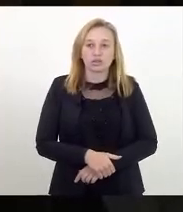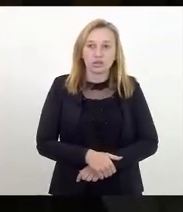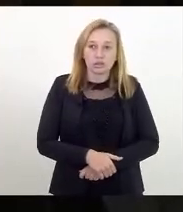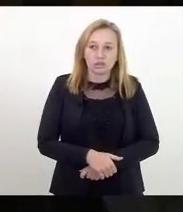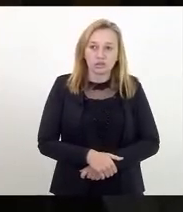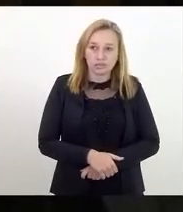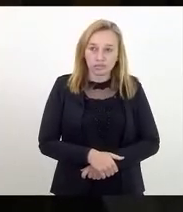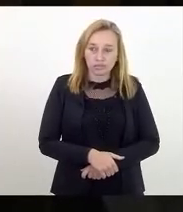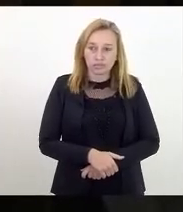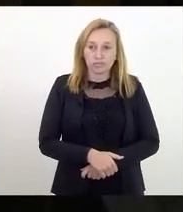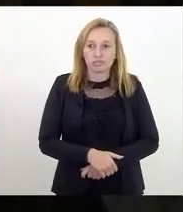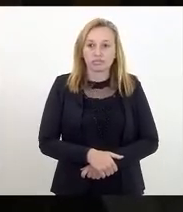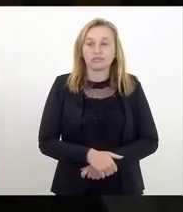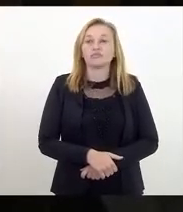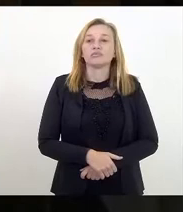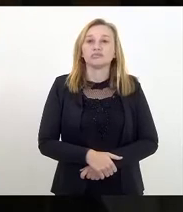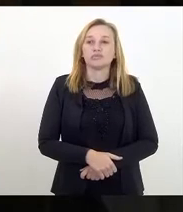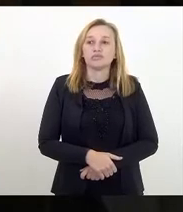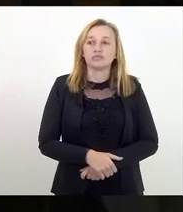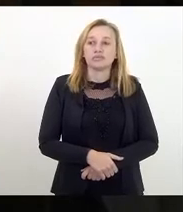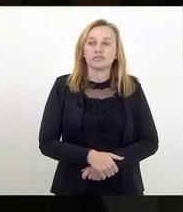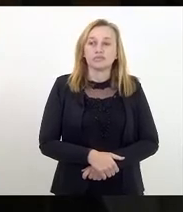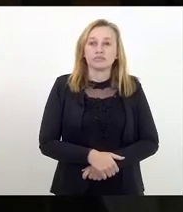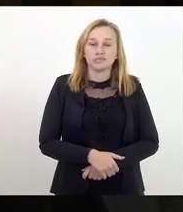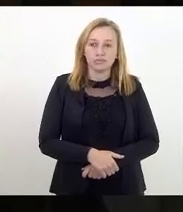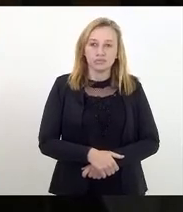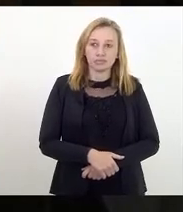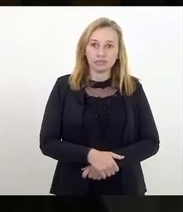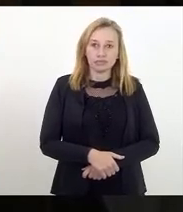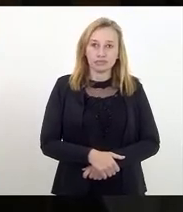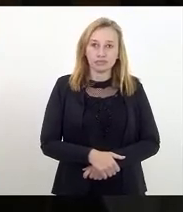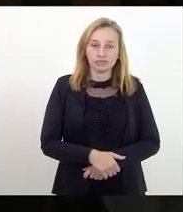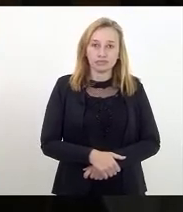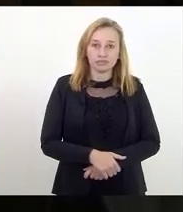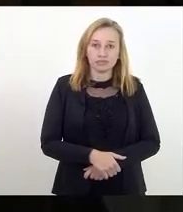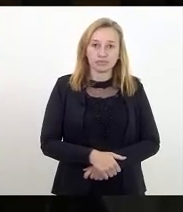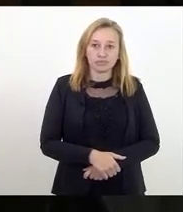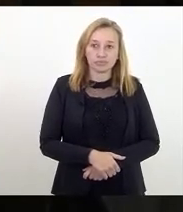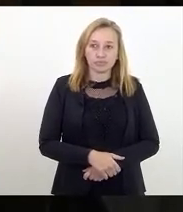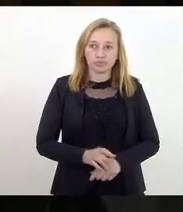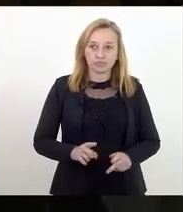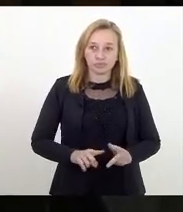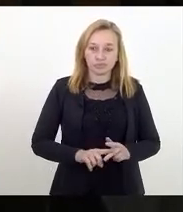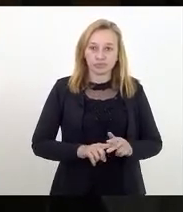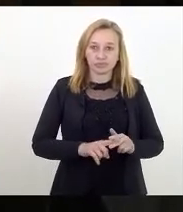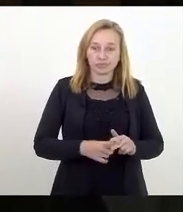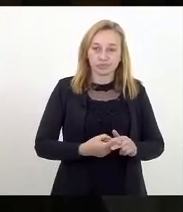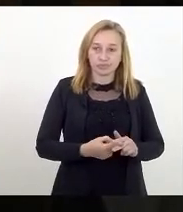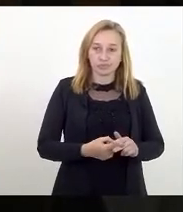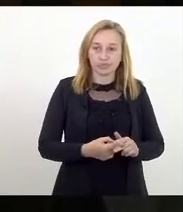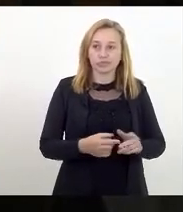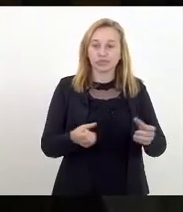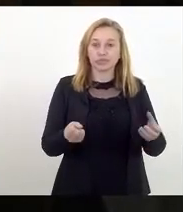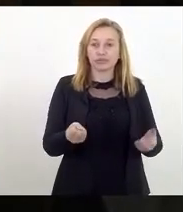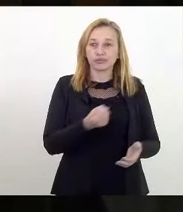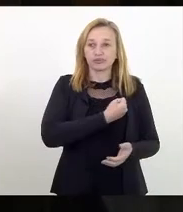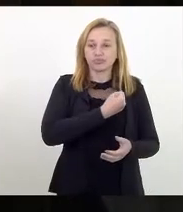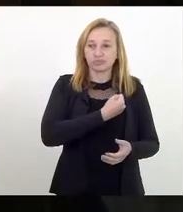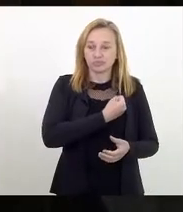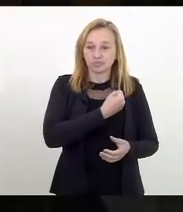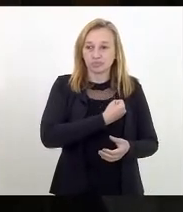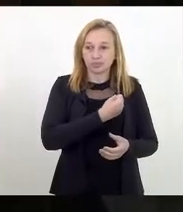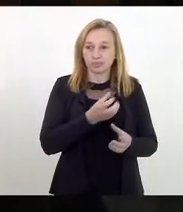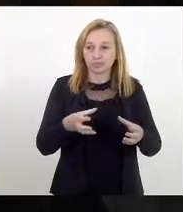autonomia da Defensoria Pública, que dispõe sobre a reestruturação do quadro de permanente de pessoal de